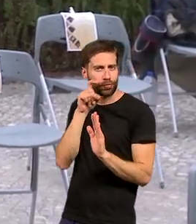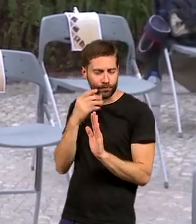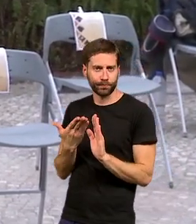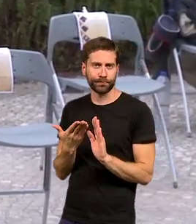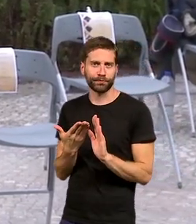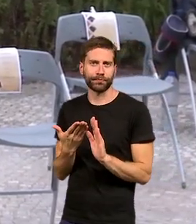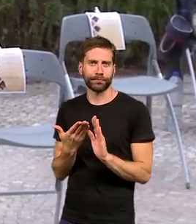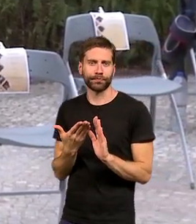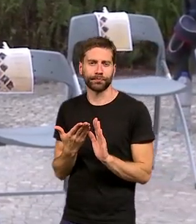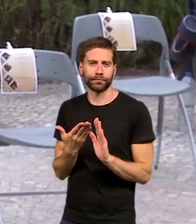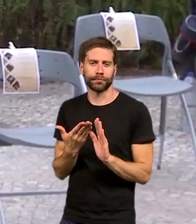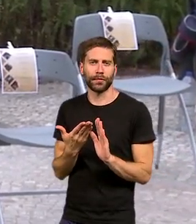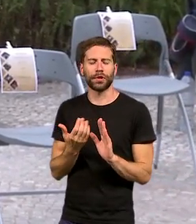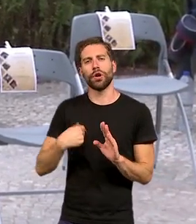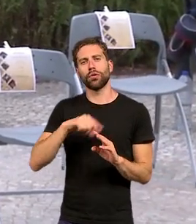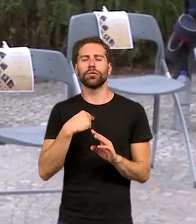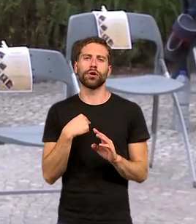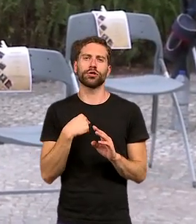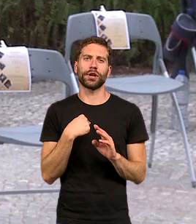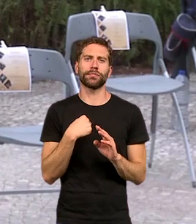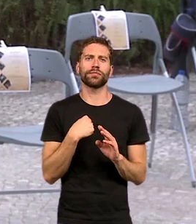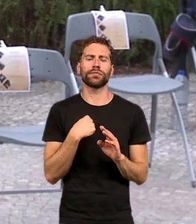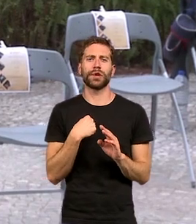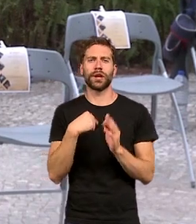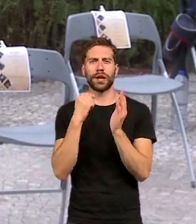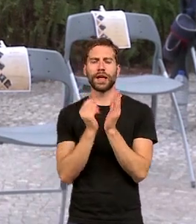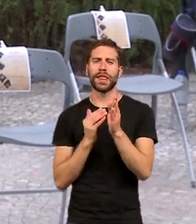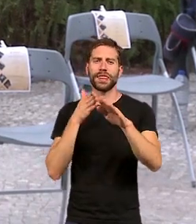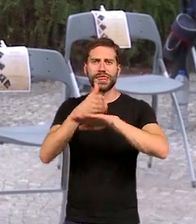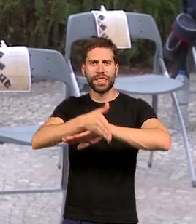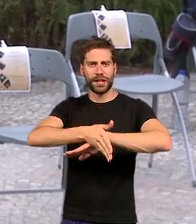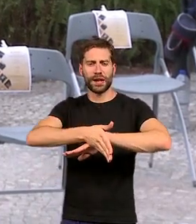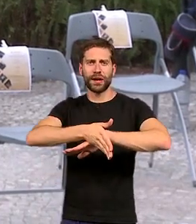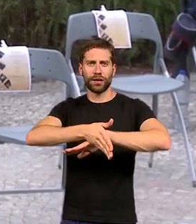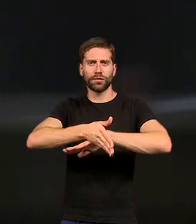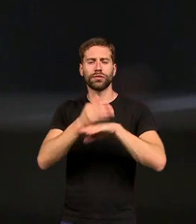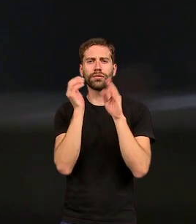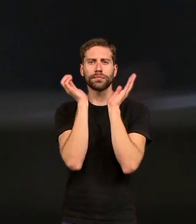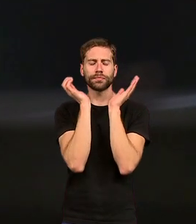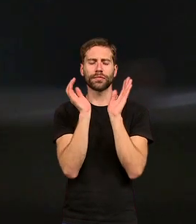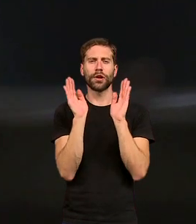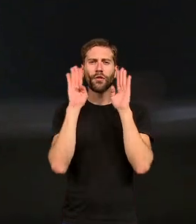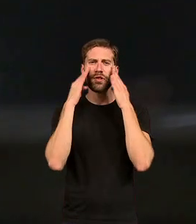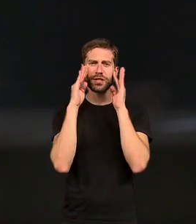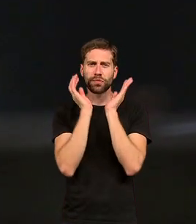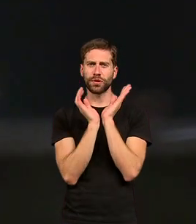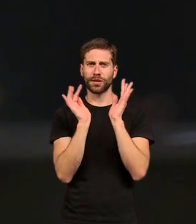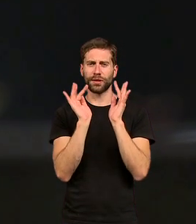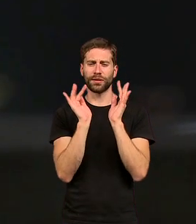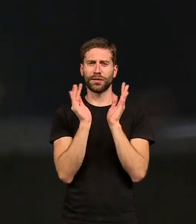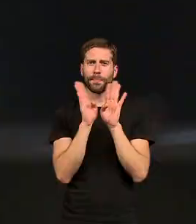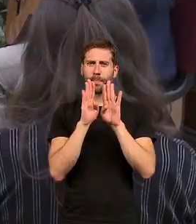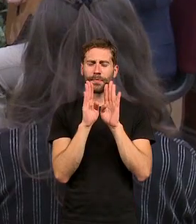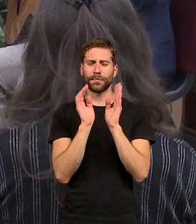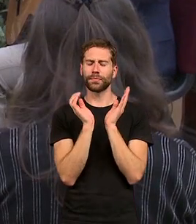não podemos ter muita gente, estamos a transmitir também online, em direto, pela nossa página do Facebook, para